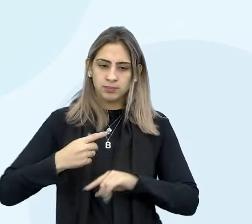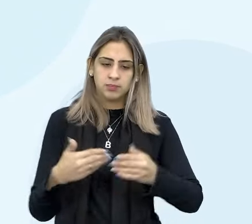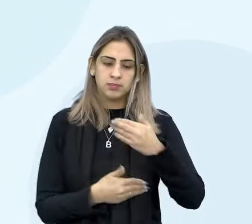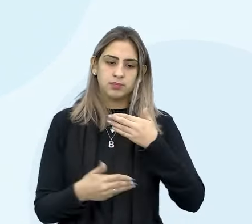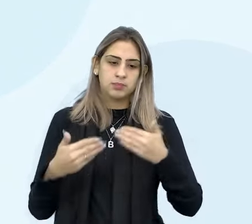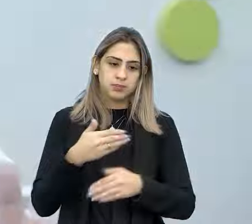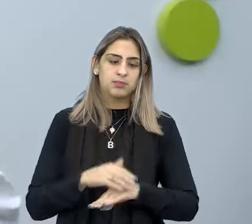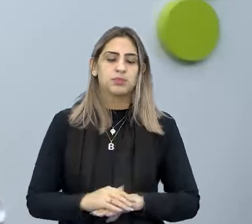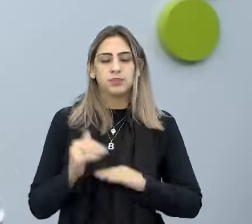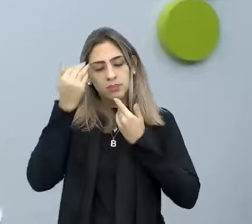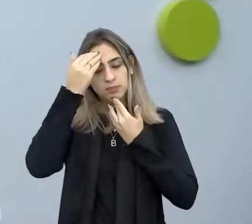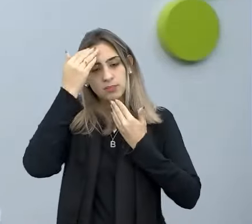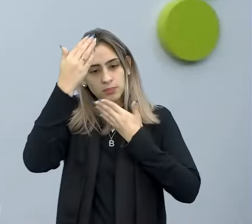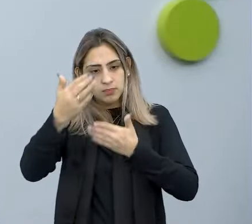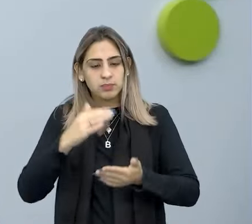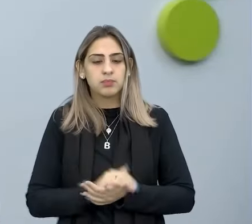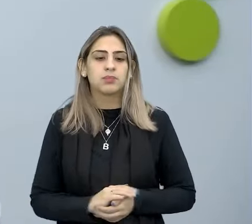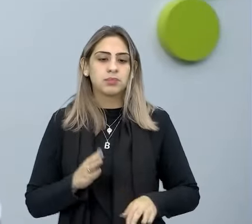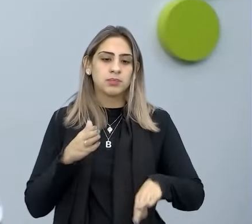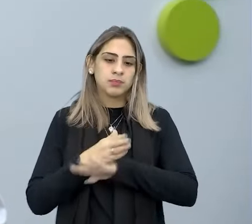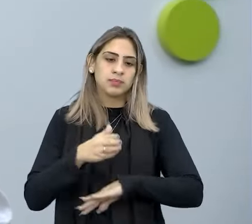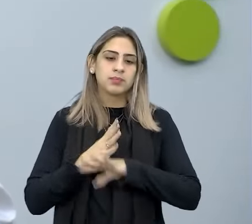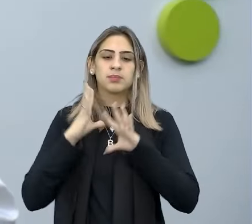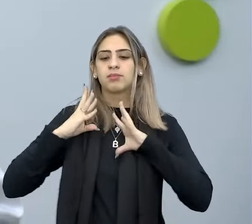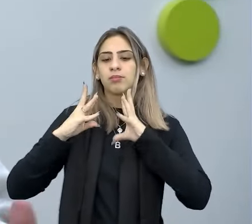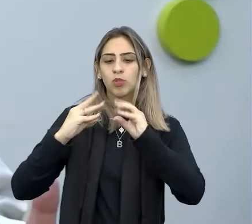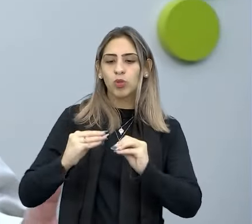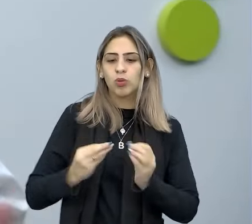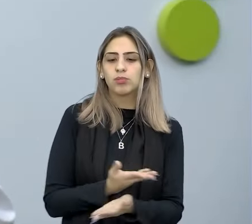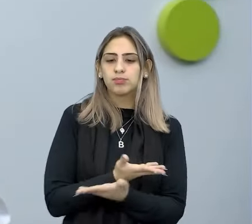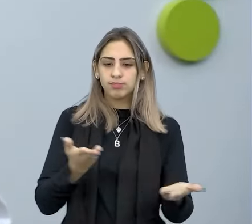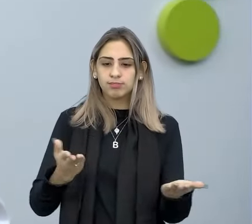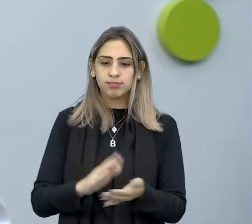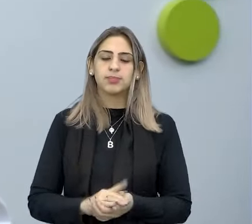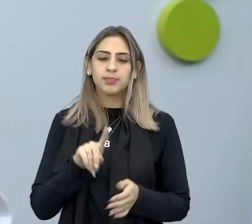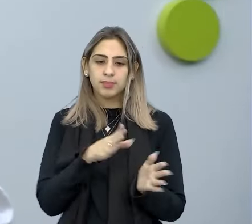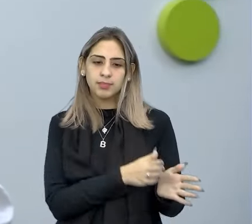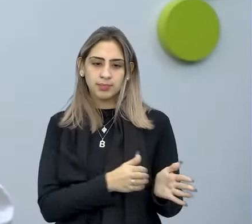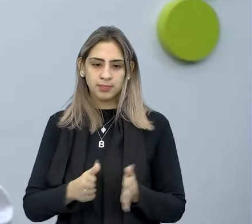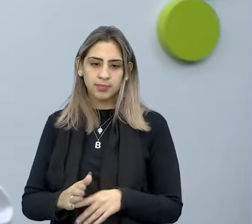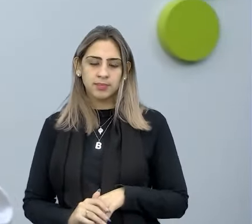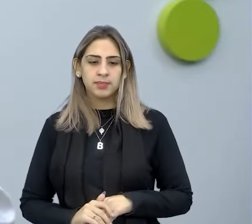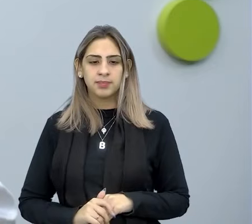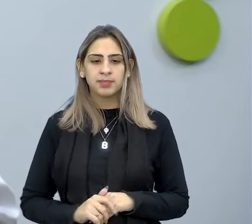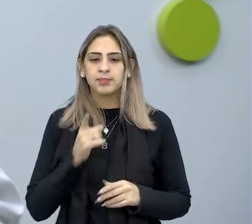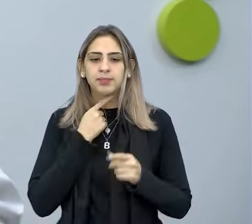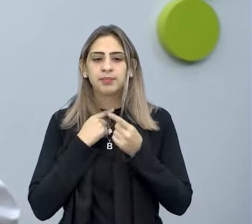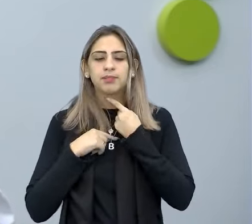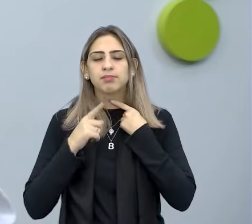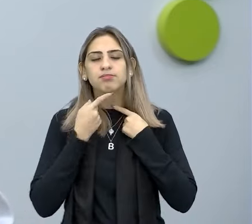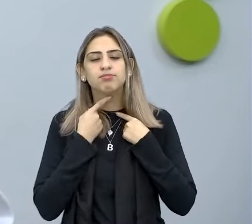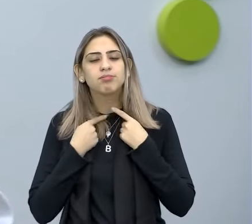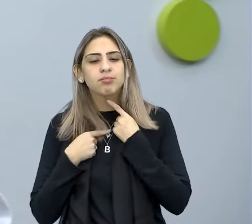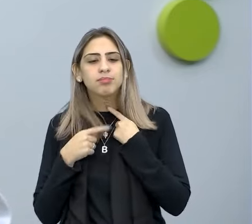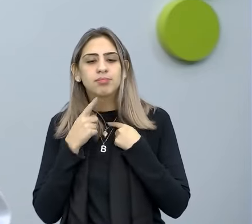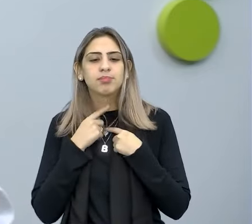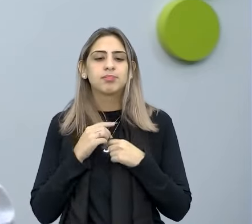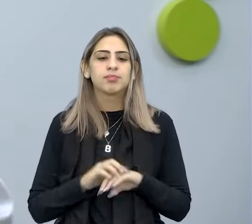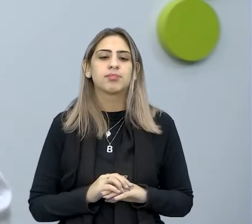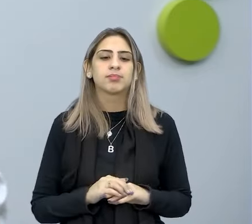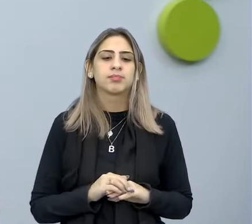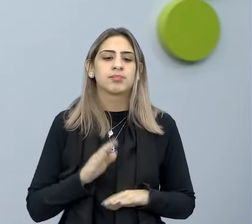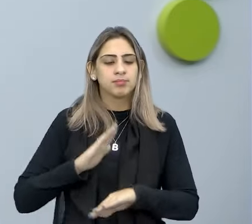slide, agradecemos aí a participação de todos vocês nesse período. Desejamos aí que